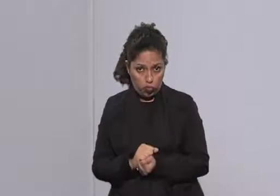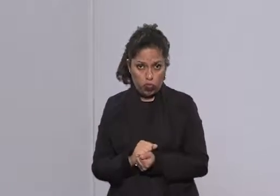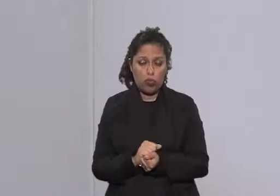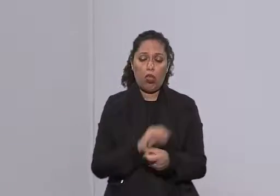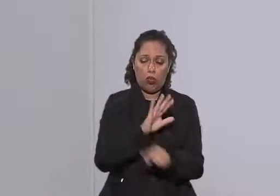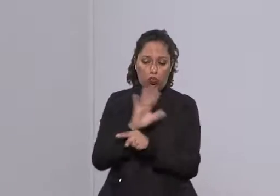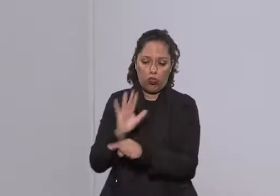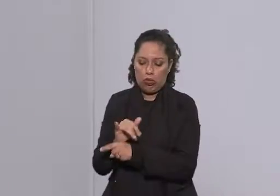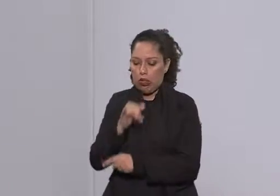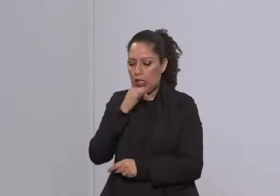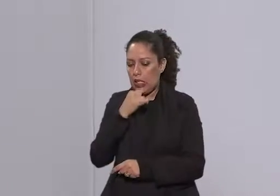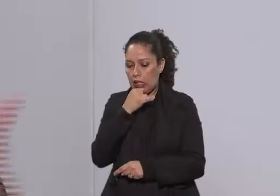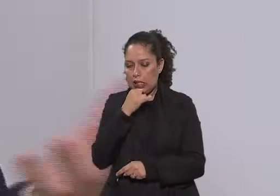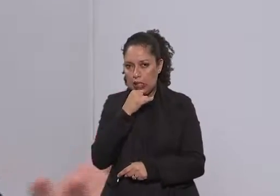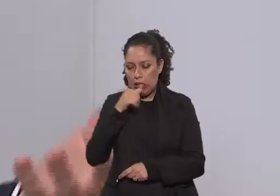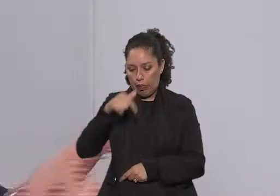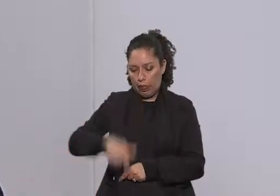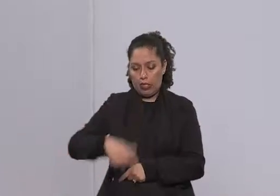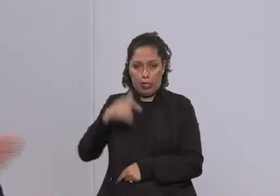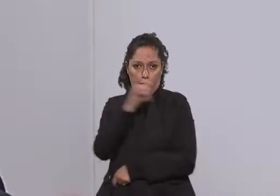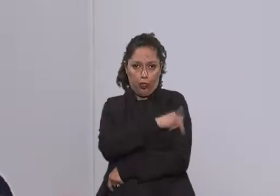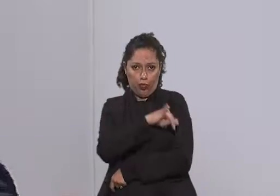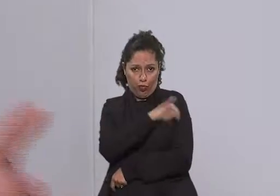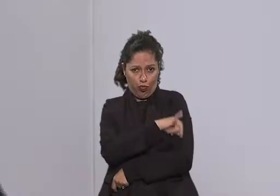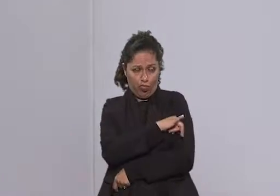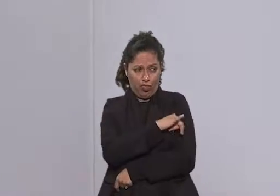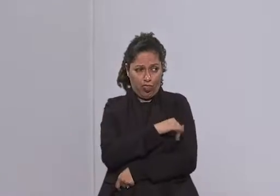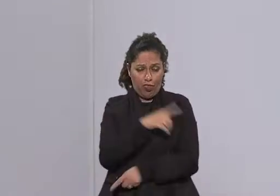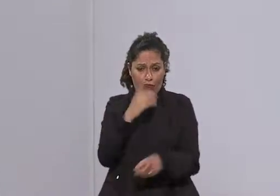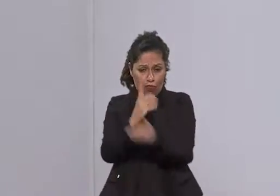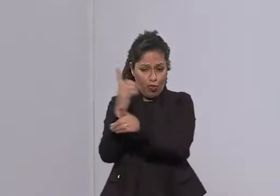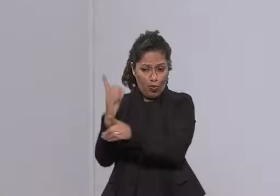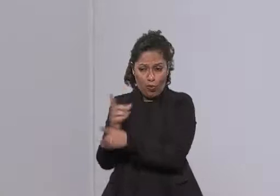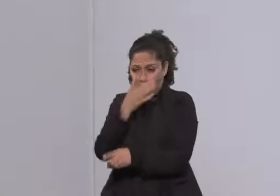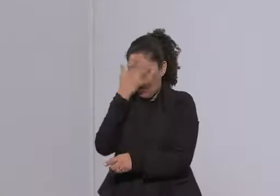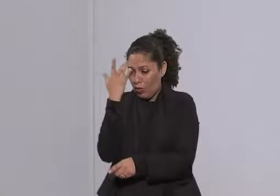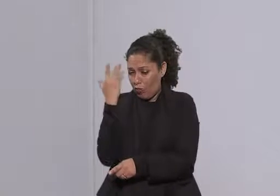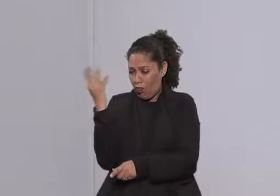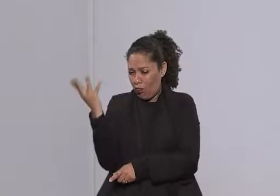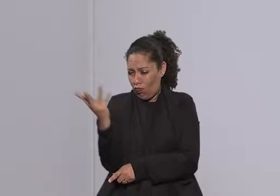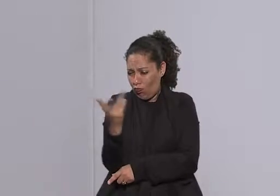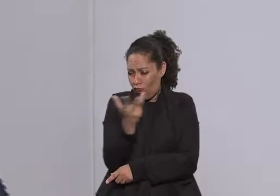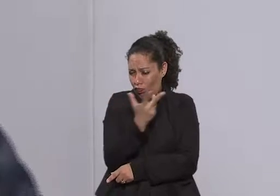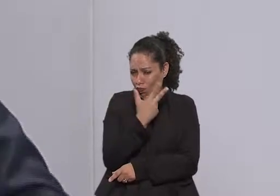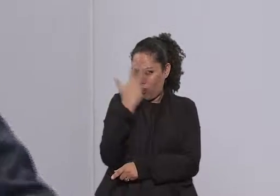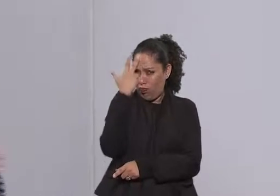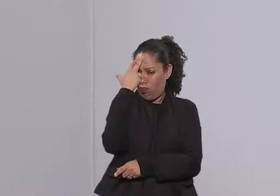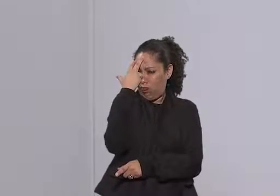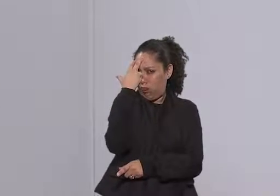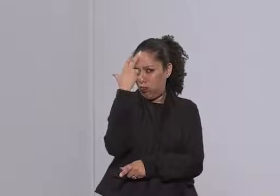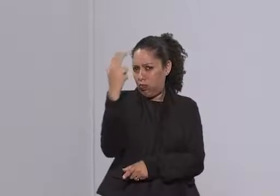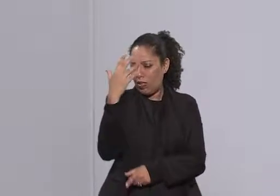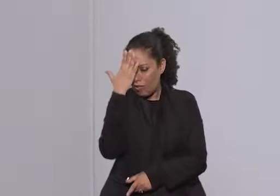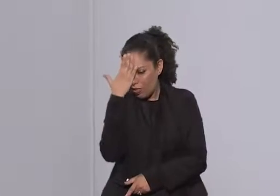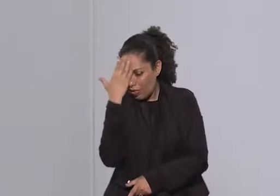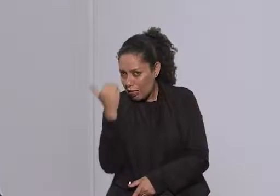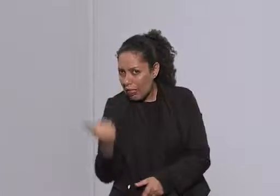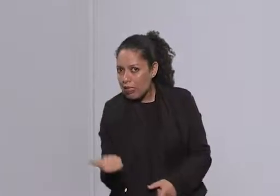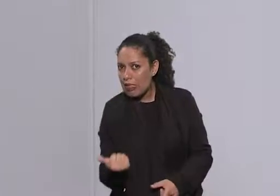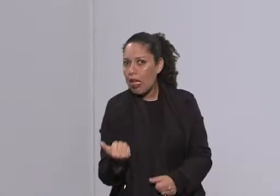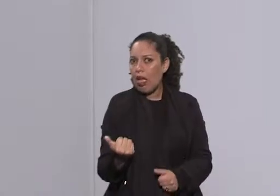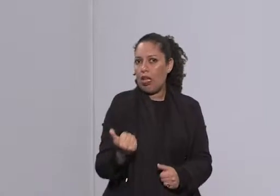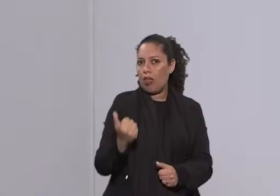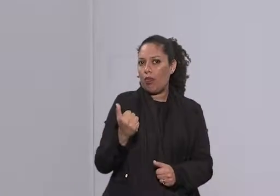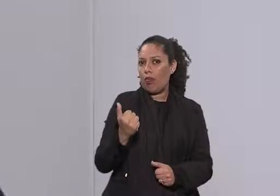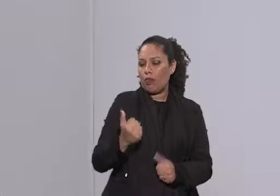tínhamos aqui do rio tem um celeiro de craques o rio de janeiro é histórico por ser um celeiro de crack e esses craques estão em todos os lugares hoje em